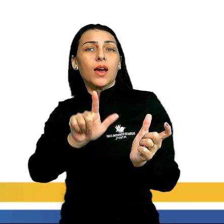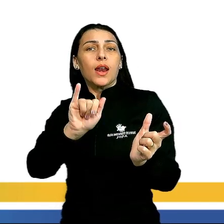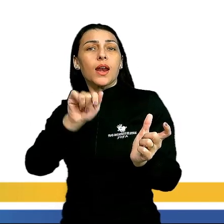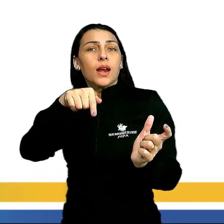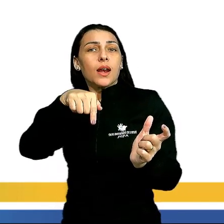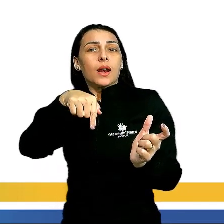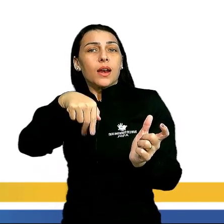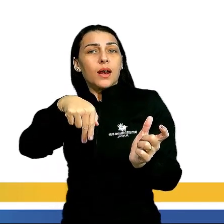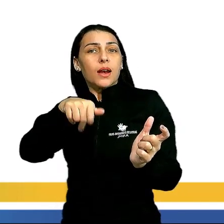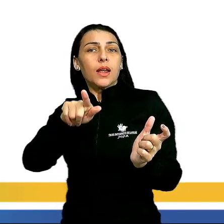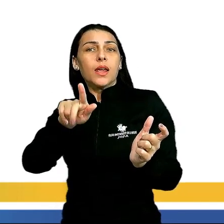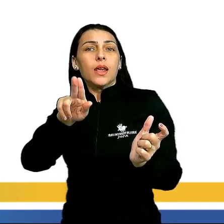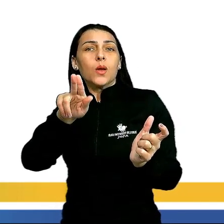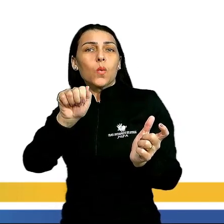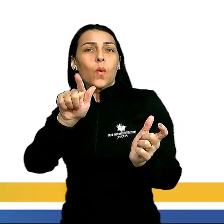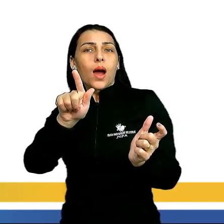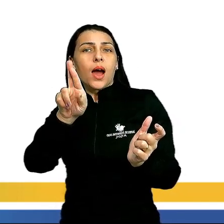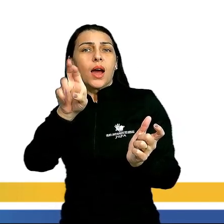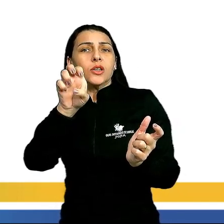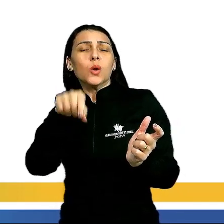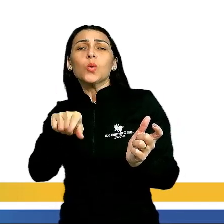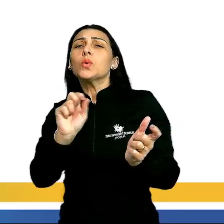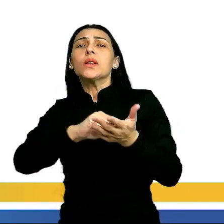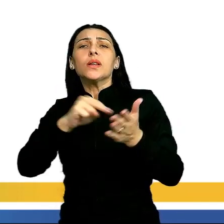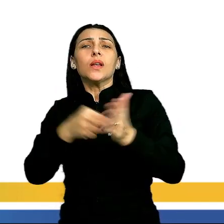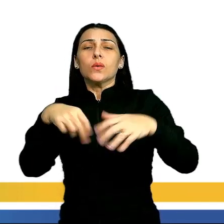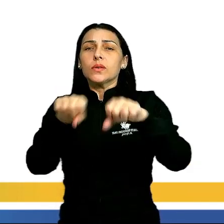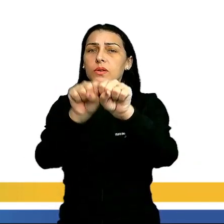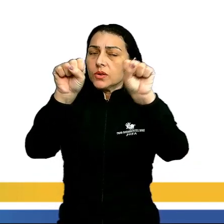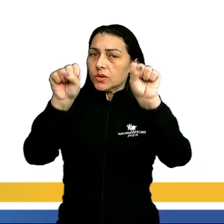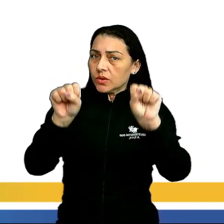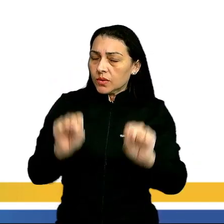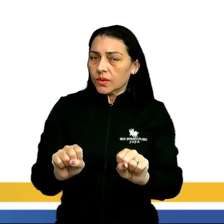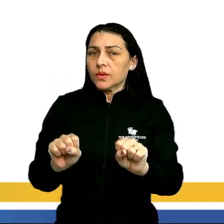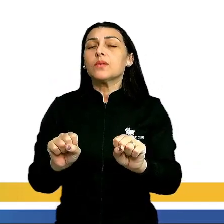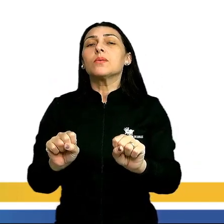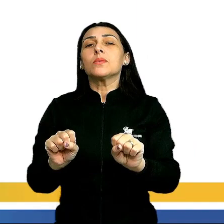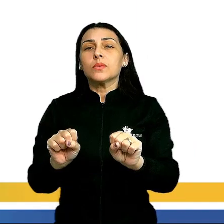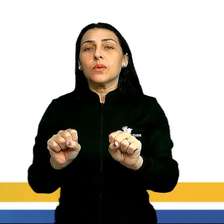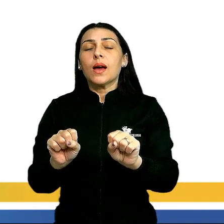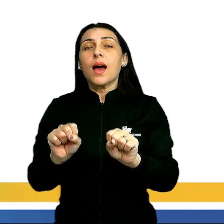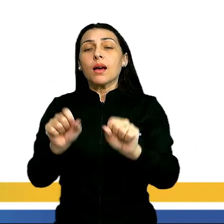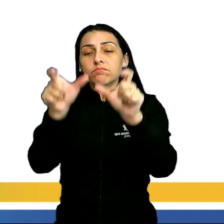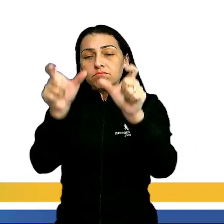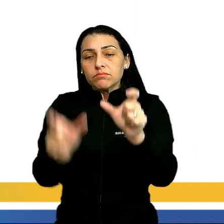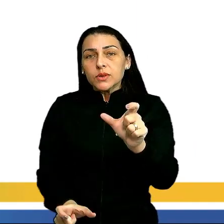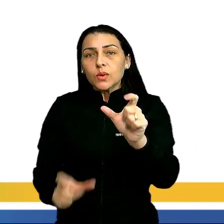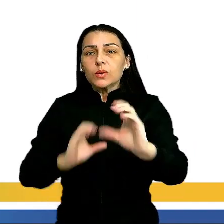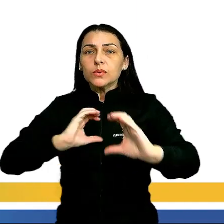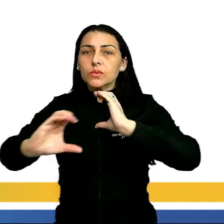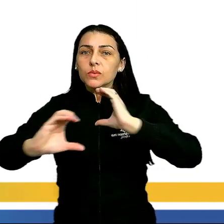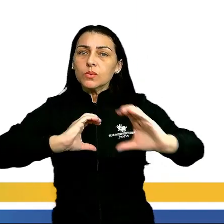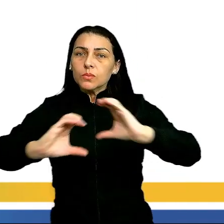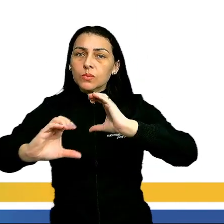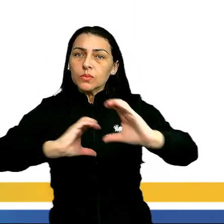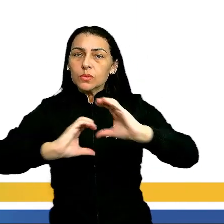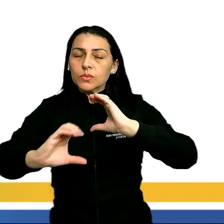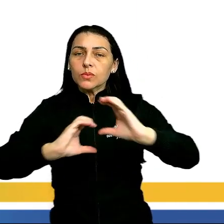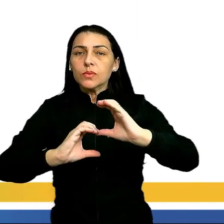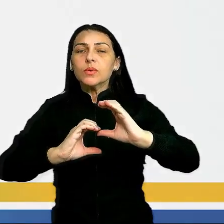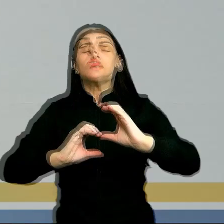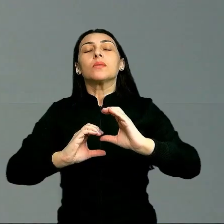O que é uma linguagem? É o sistema através do qual o ser humano se comunica. Então,